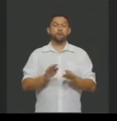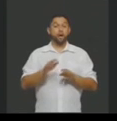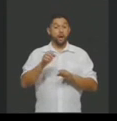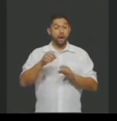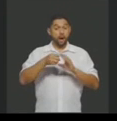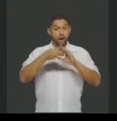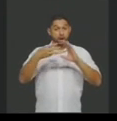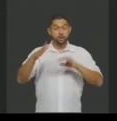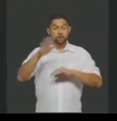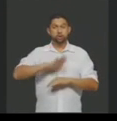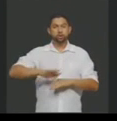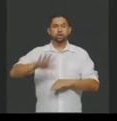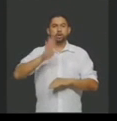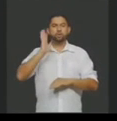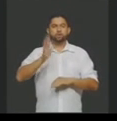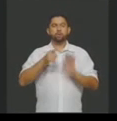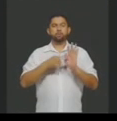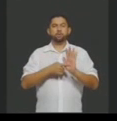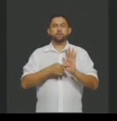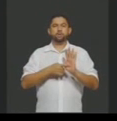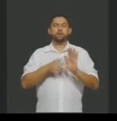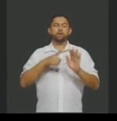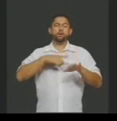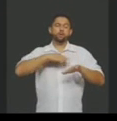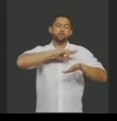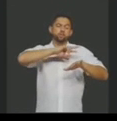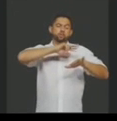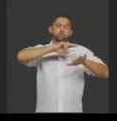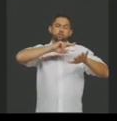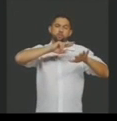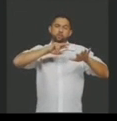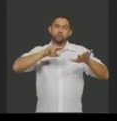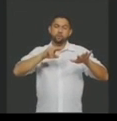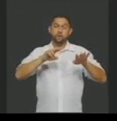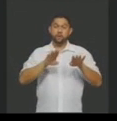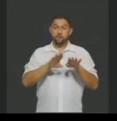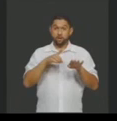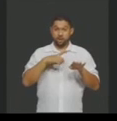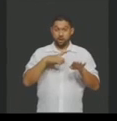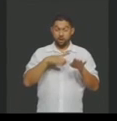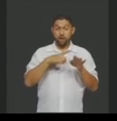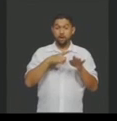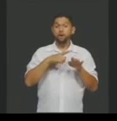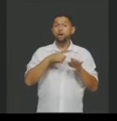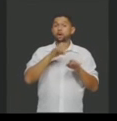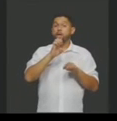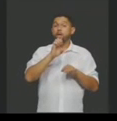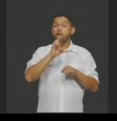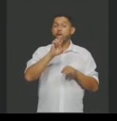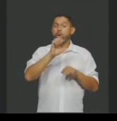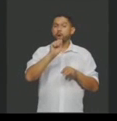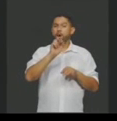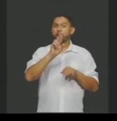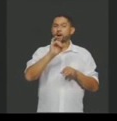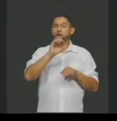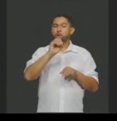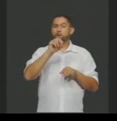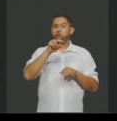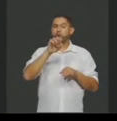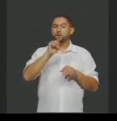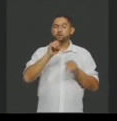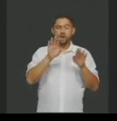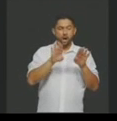vocês viram, que na verdade varia muito. Você tem organismos eucariontes, mas alguns fazem